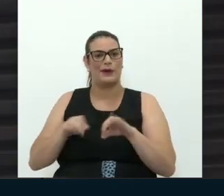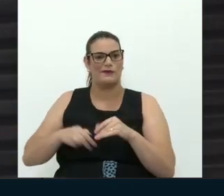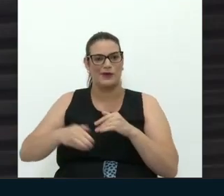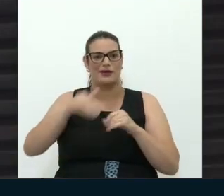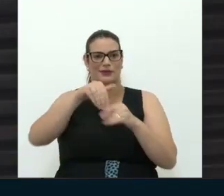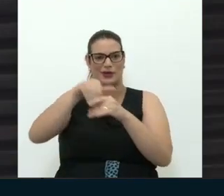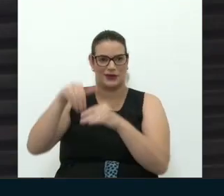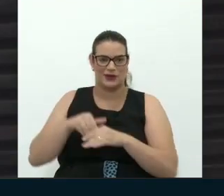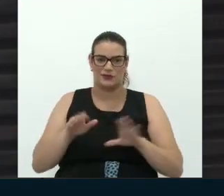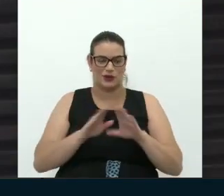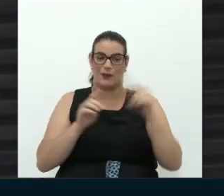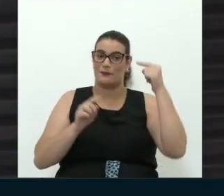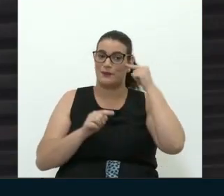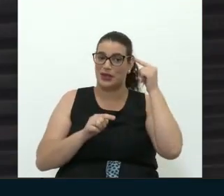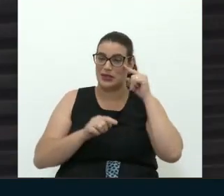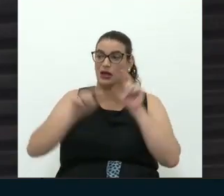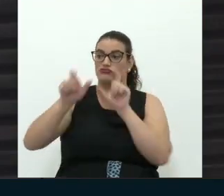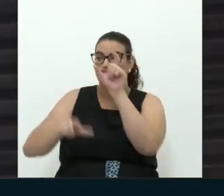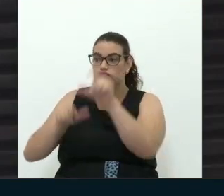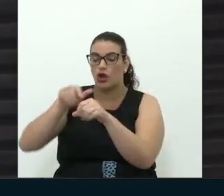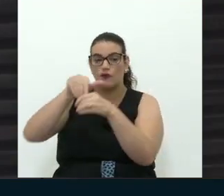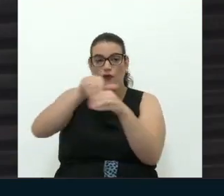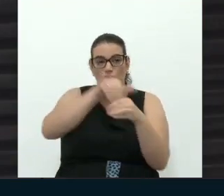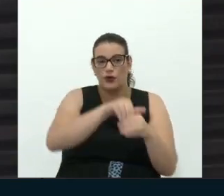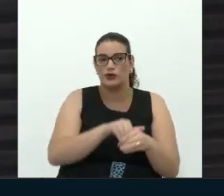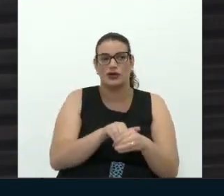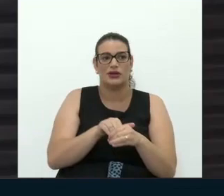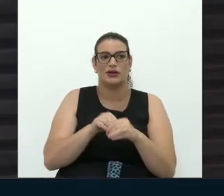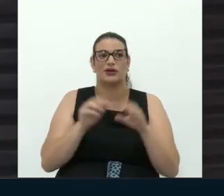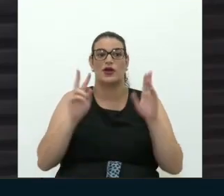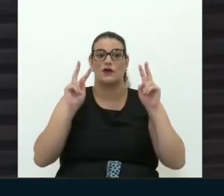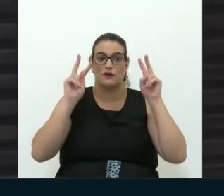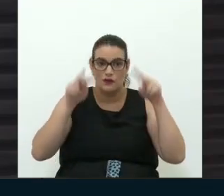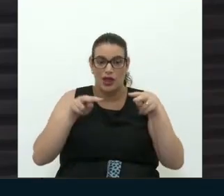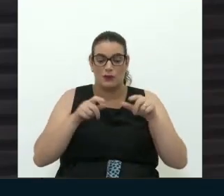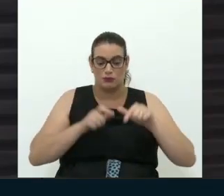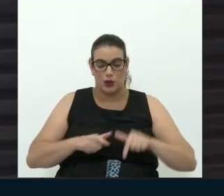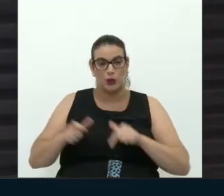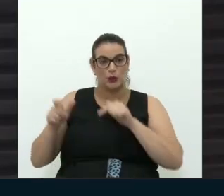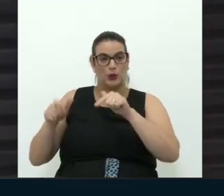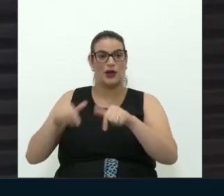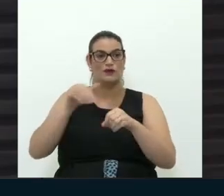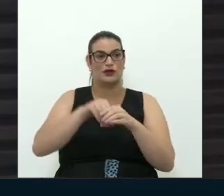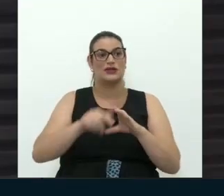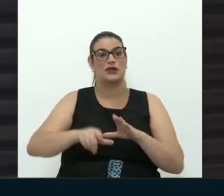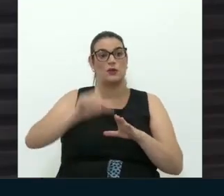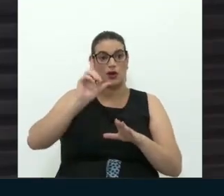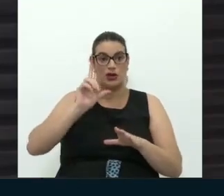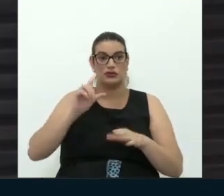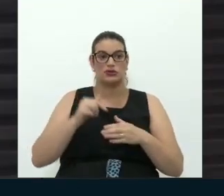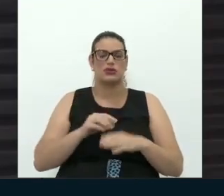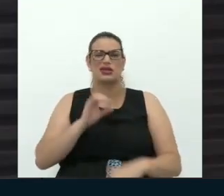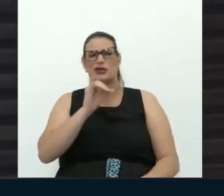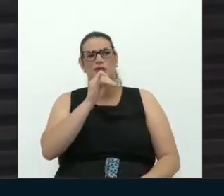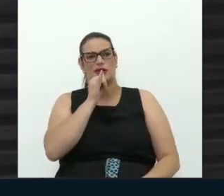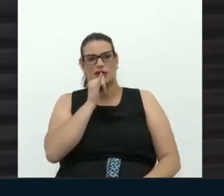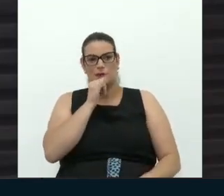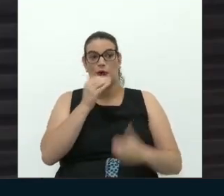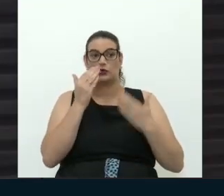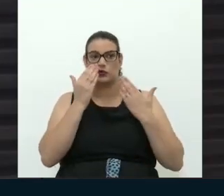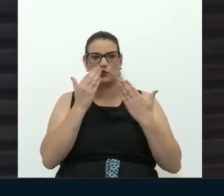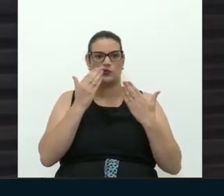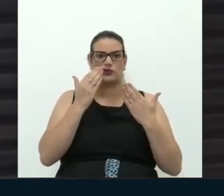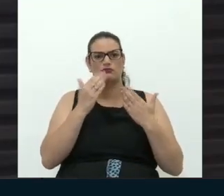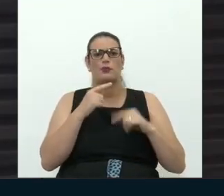eleições pensar em quem for votar sabe ver o meu local de votação com antecedência se eu tenho dúvidas porque às vezes eu não tenho